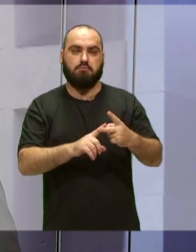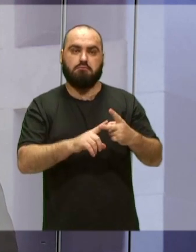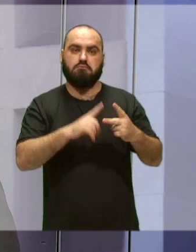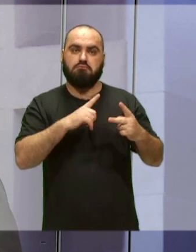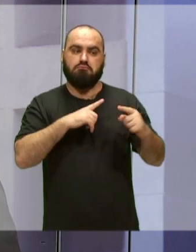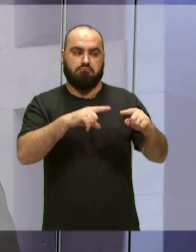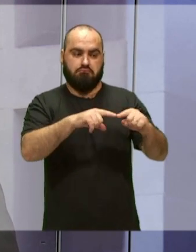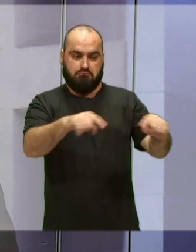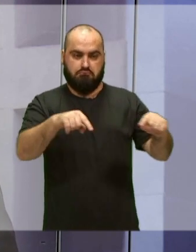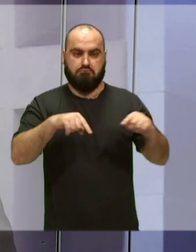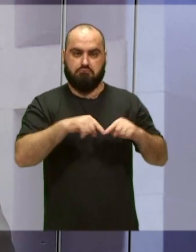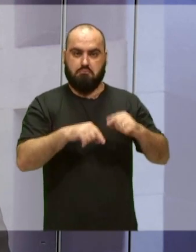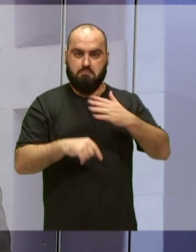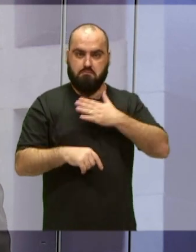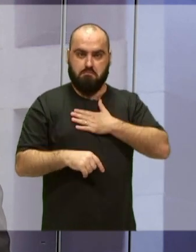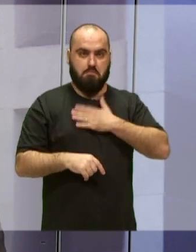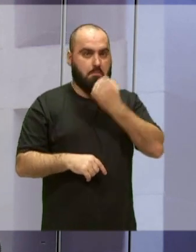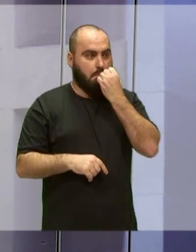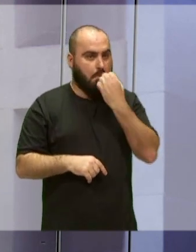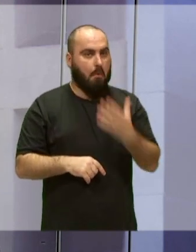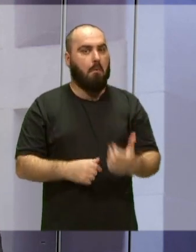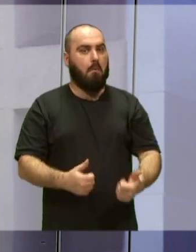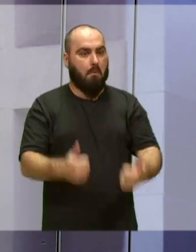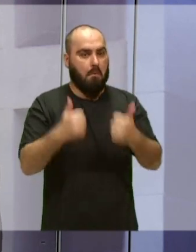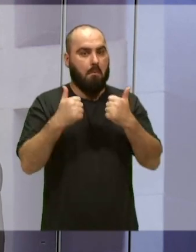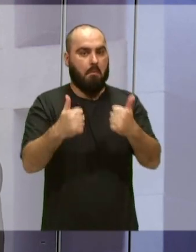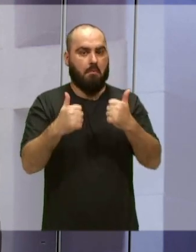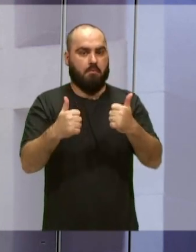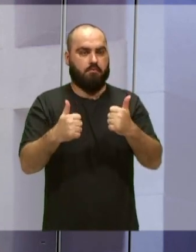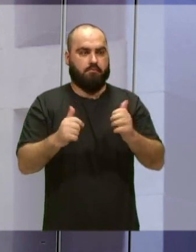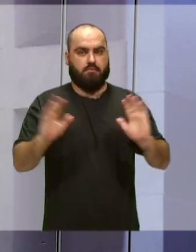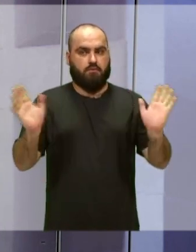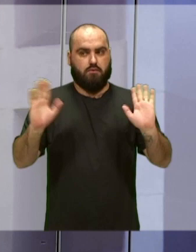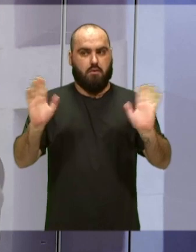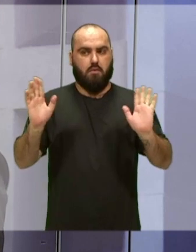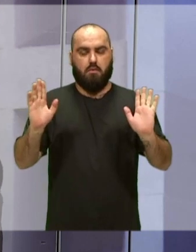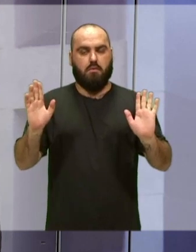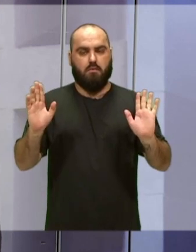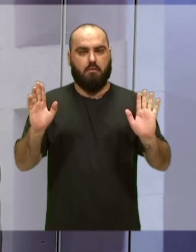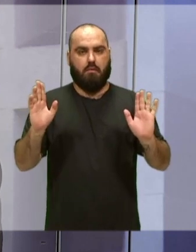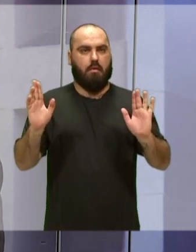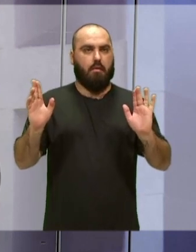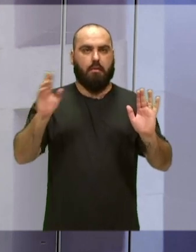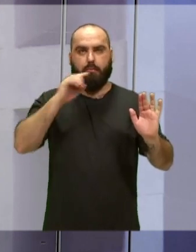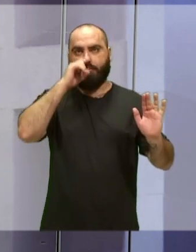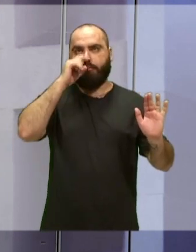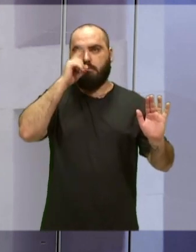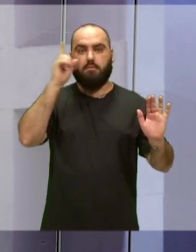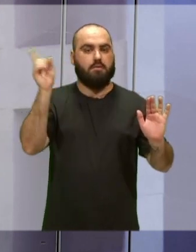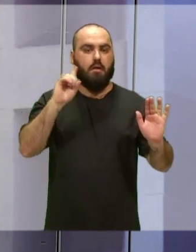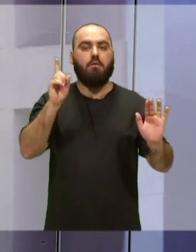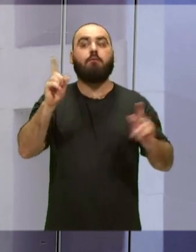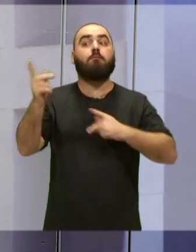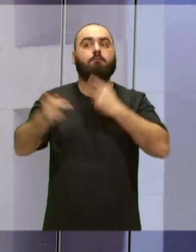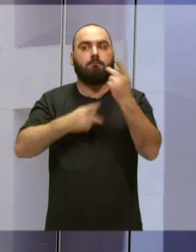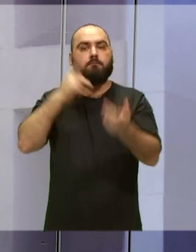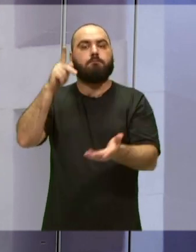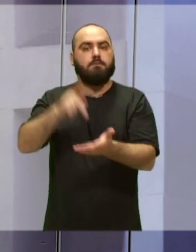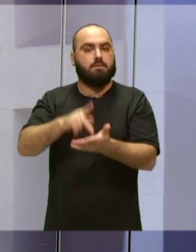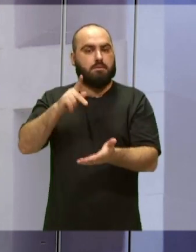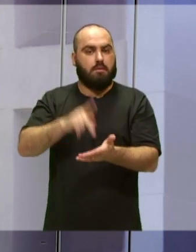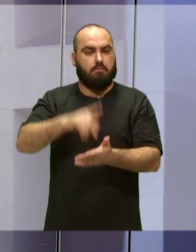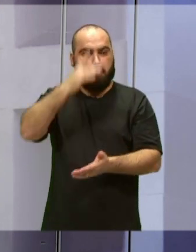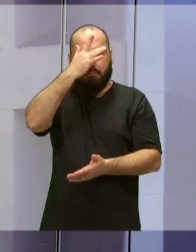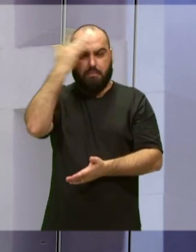Maurício meu gabinete é muito bom não não é arrogância não eu tô falando a verdade o gabinete meu é bom mesmo são bons